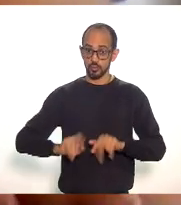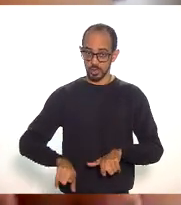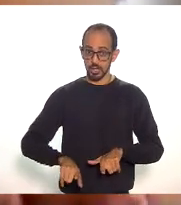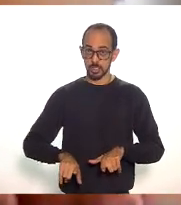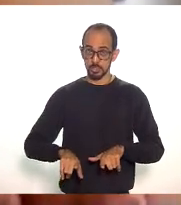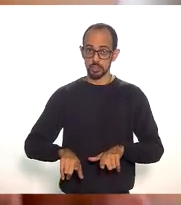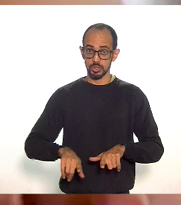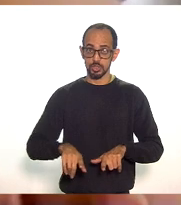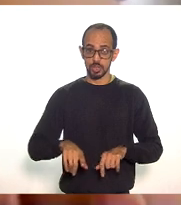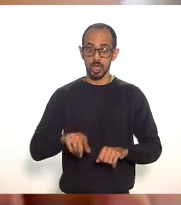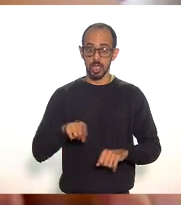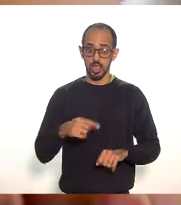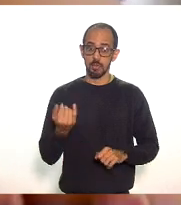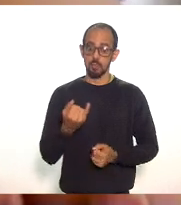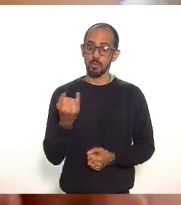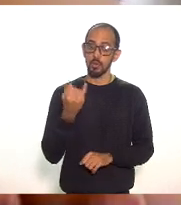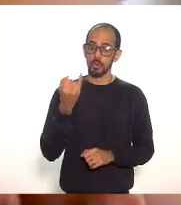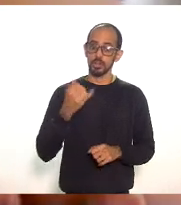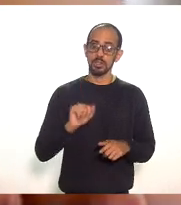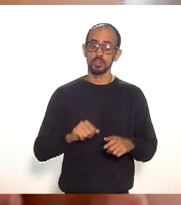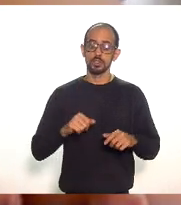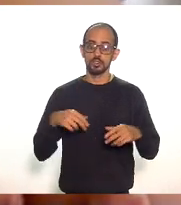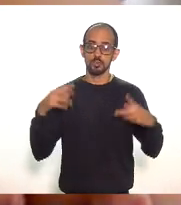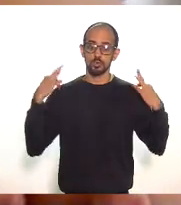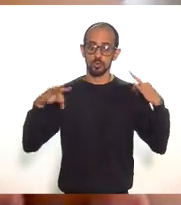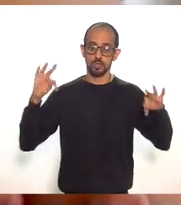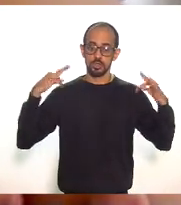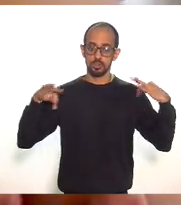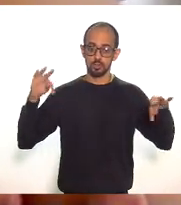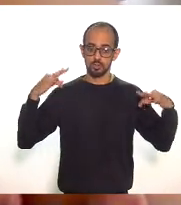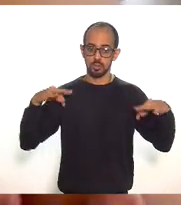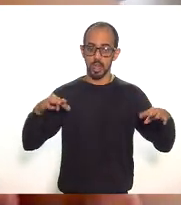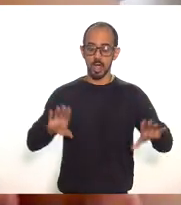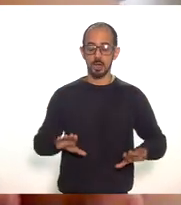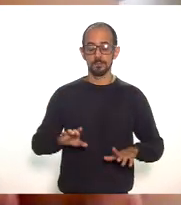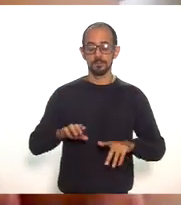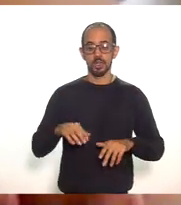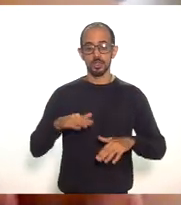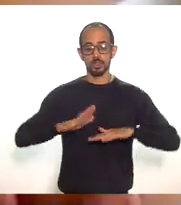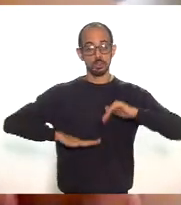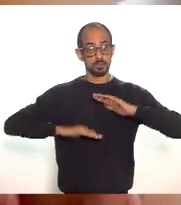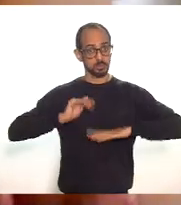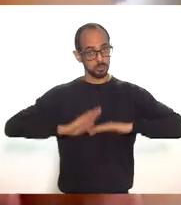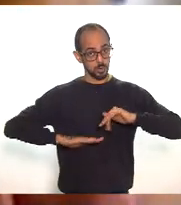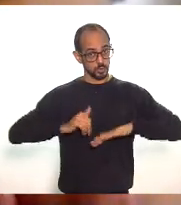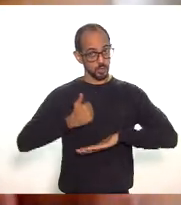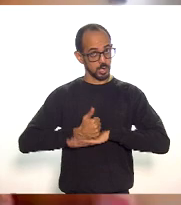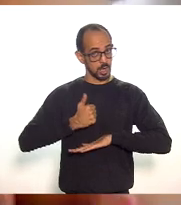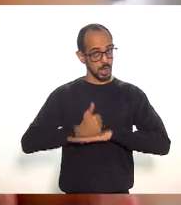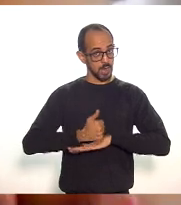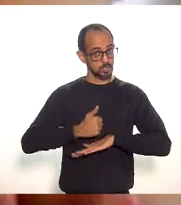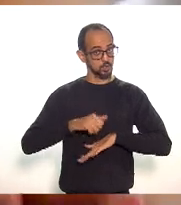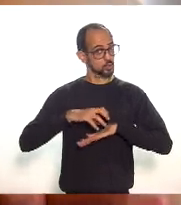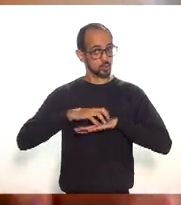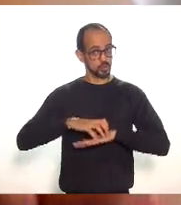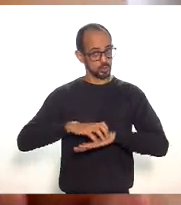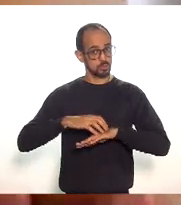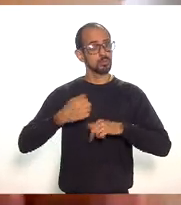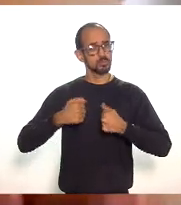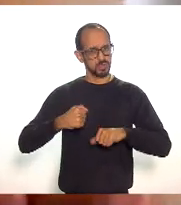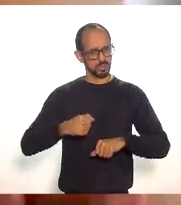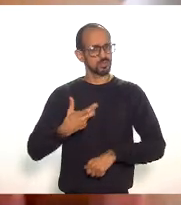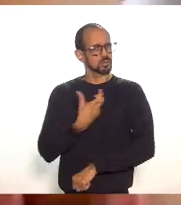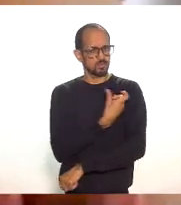diferenciado, né, inócuo para a área turística. Então, a gente sabe que os profissionais de turismo têm que ser imunizados, assim como